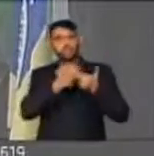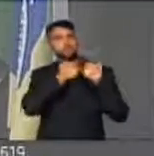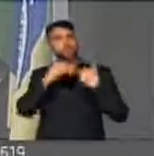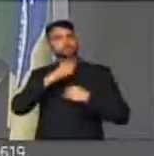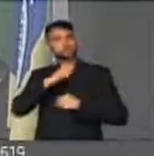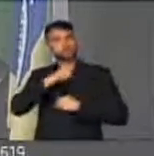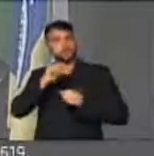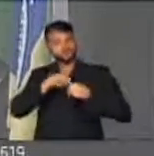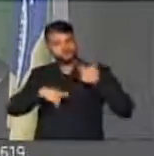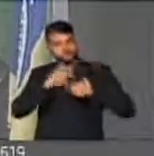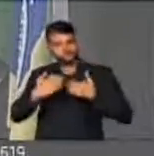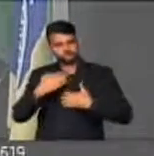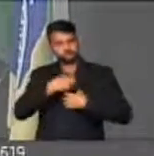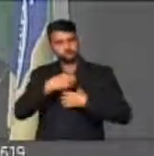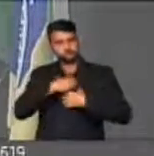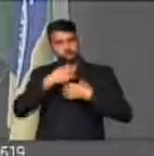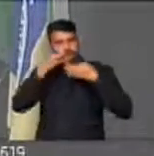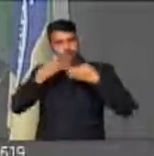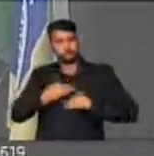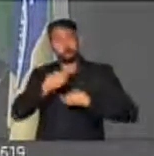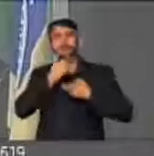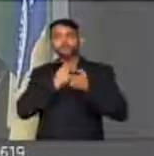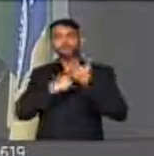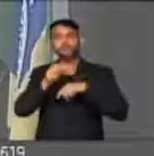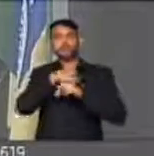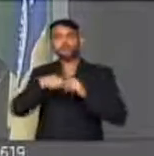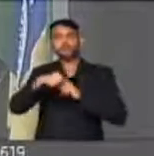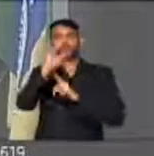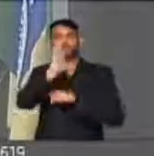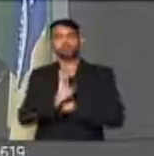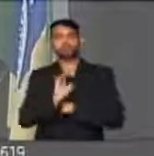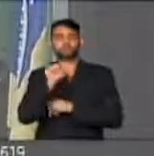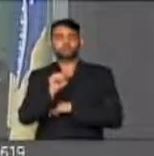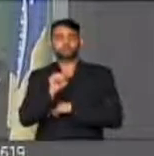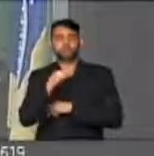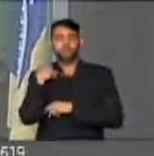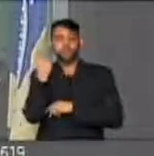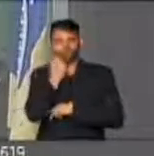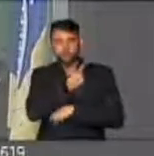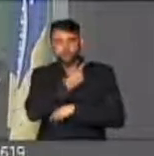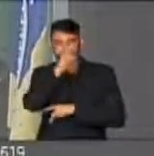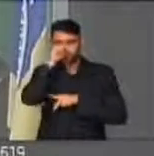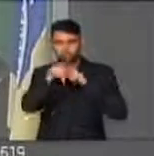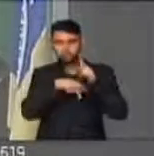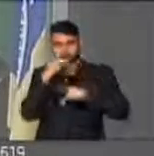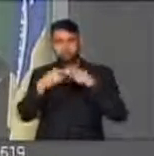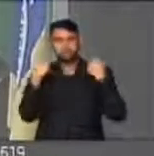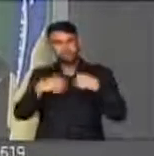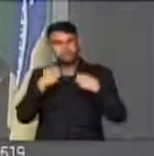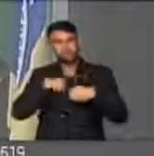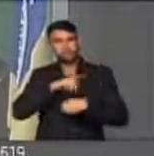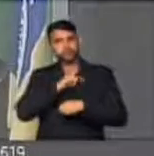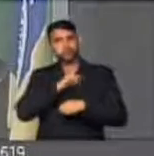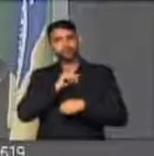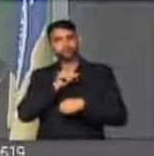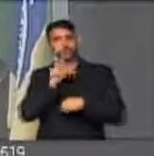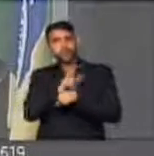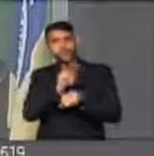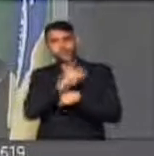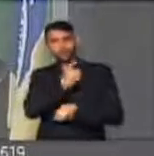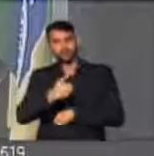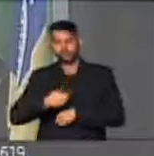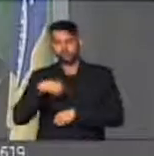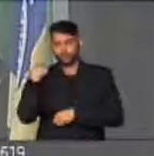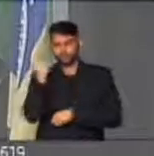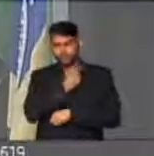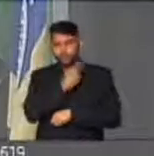temos de proceder de acordo com o anseio da sociedade. Nós, o povo, é que devemos governar o país.